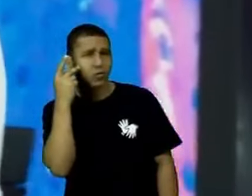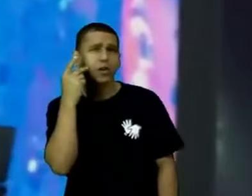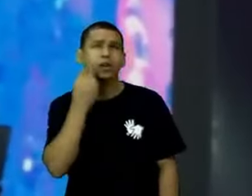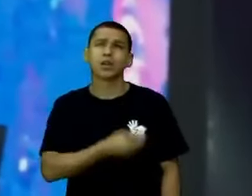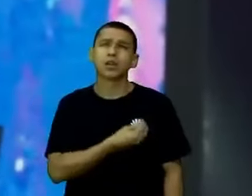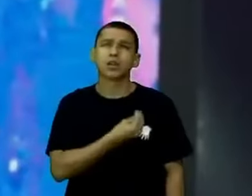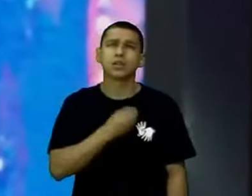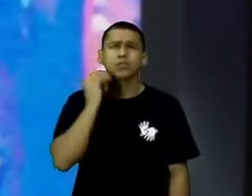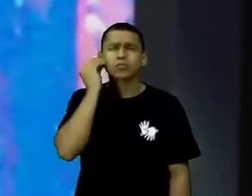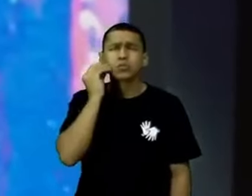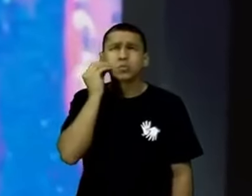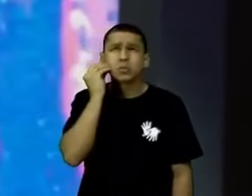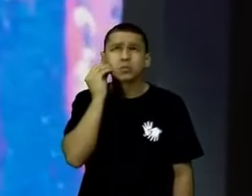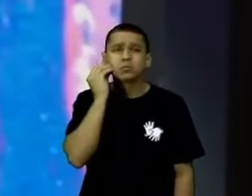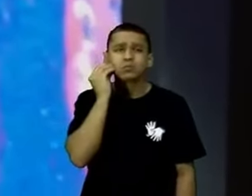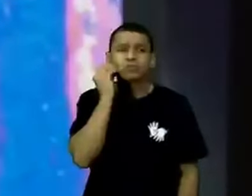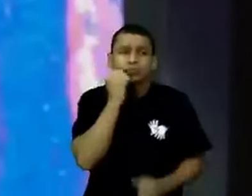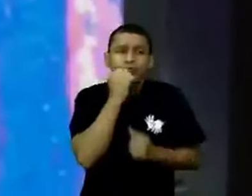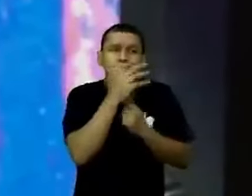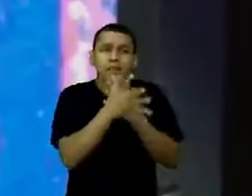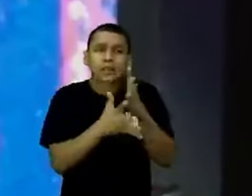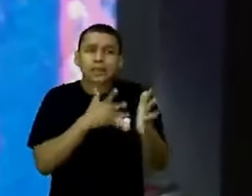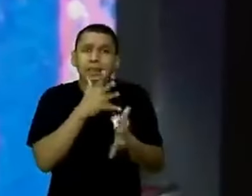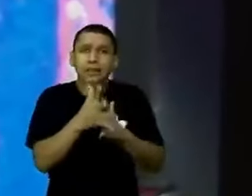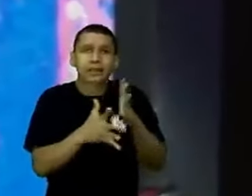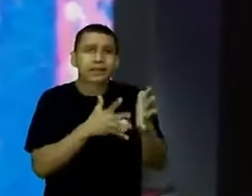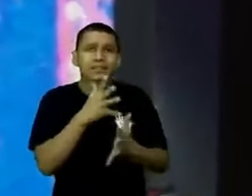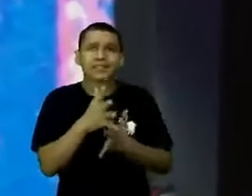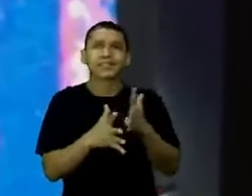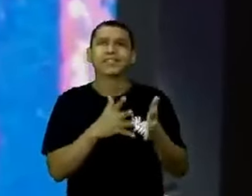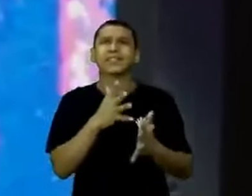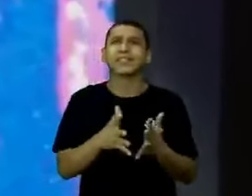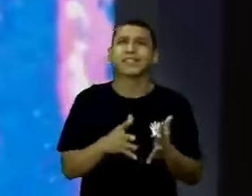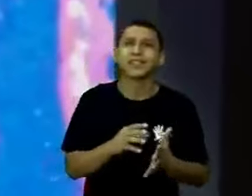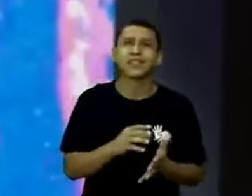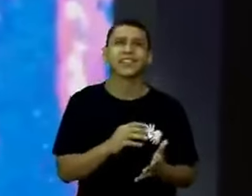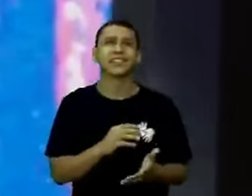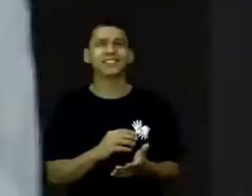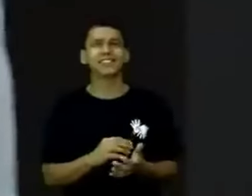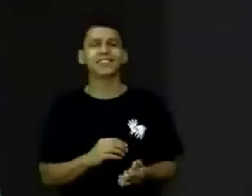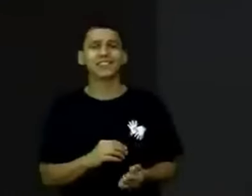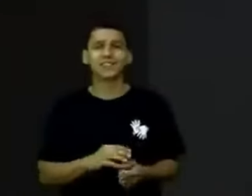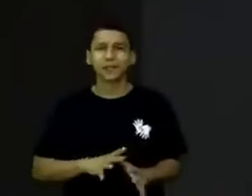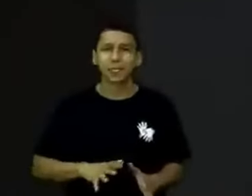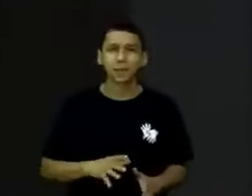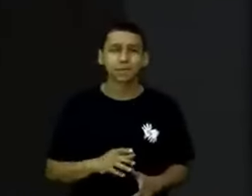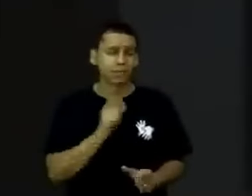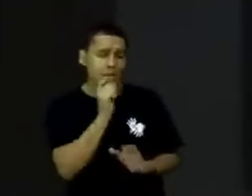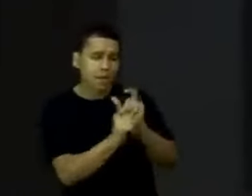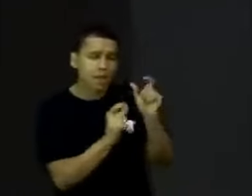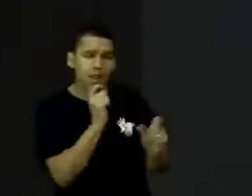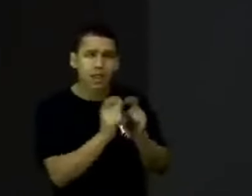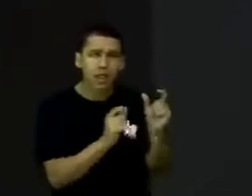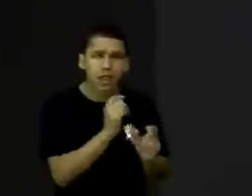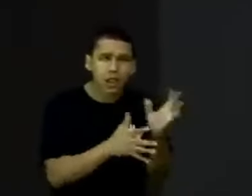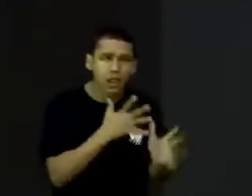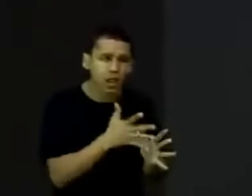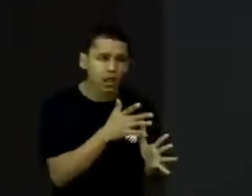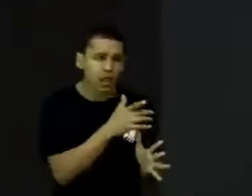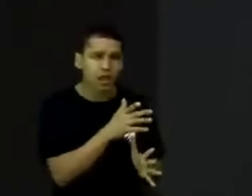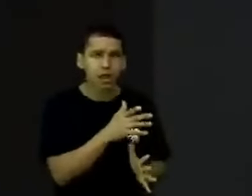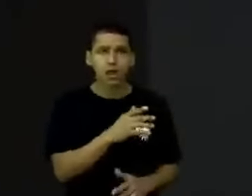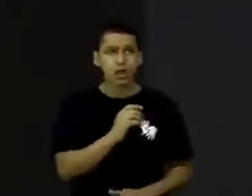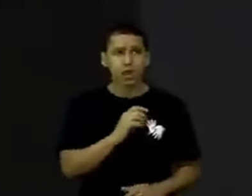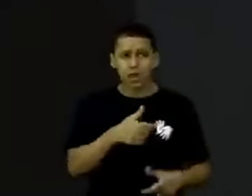A boca dela fala não como um tino que soa, faz barulho e não faz nada. Cada palavra que sai da boca dela vai entrando no coração